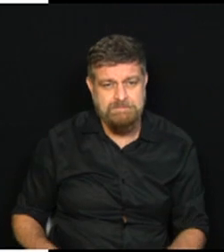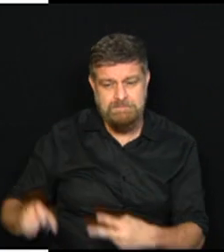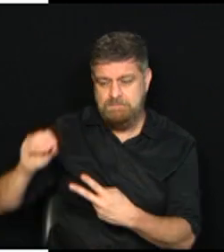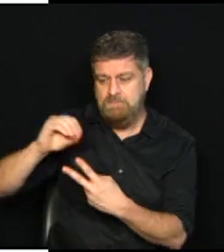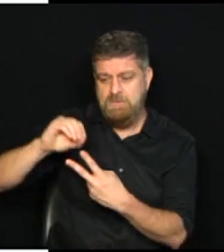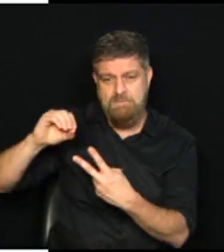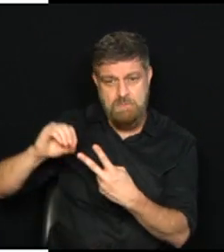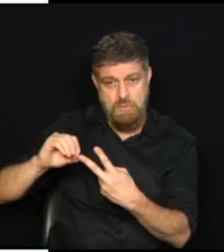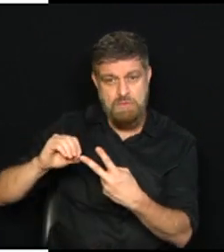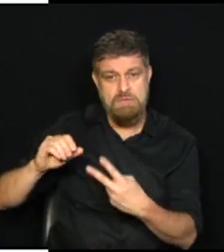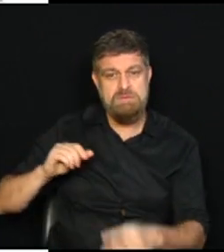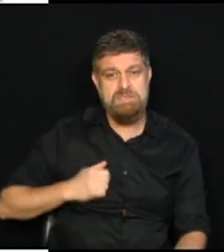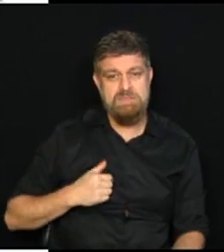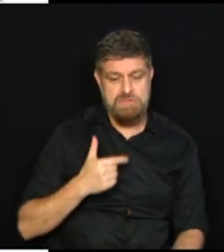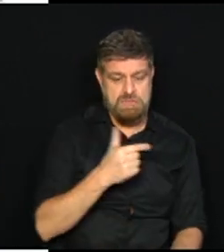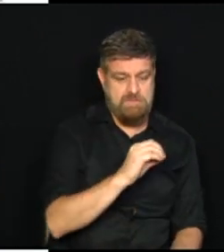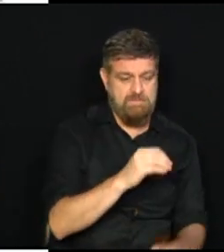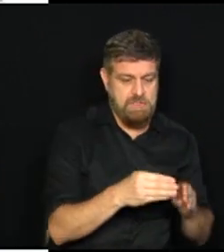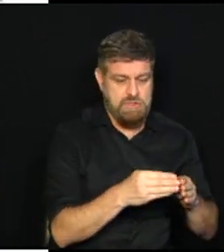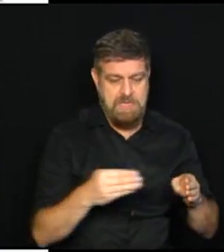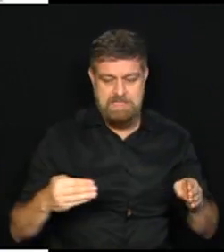de 20 a 29.